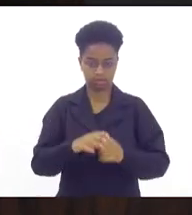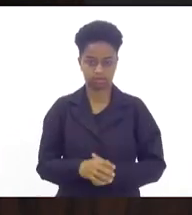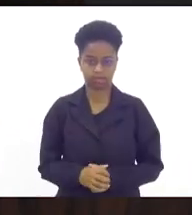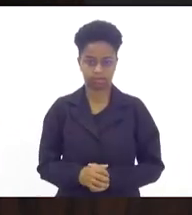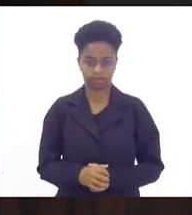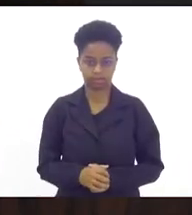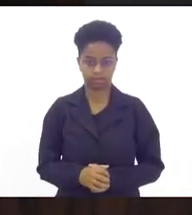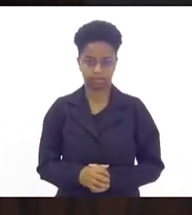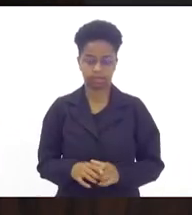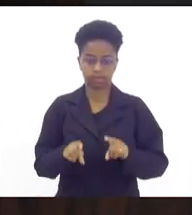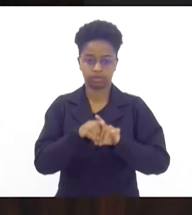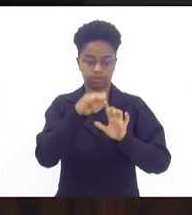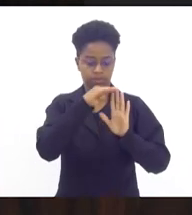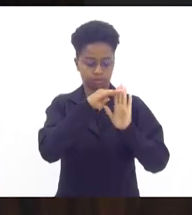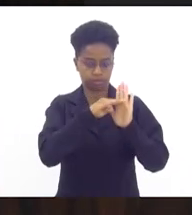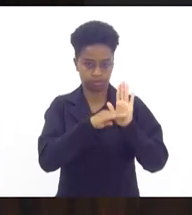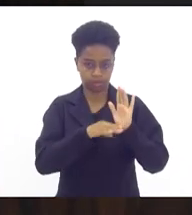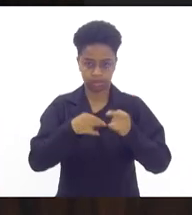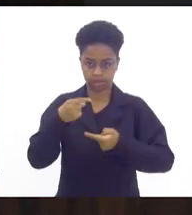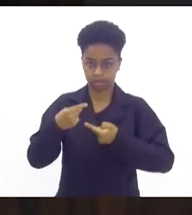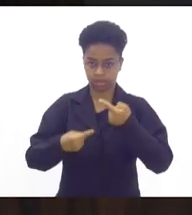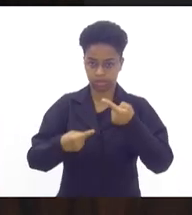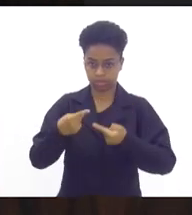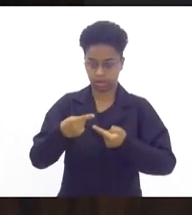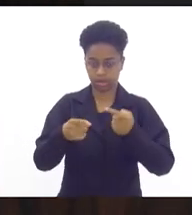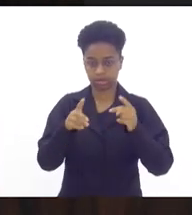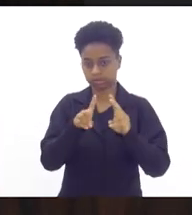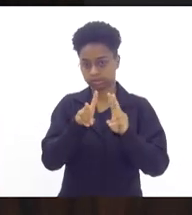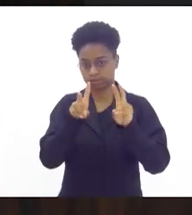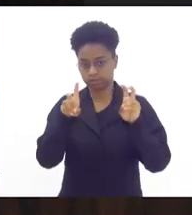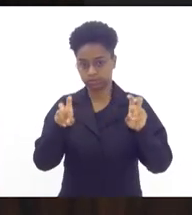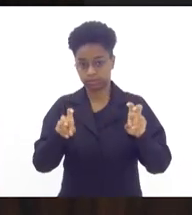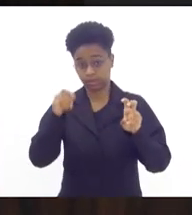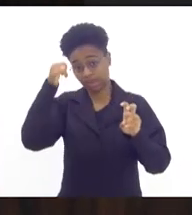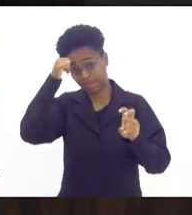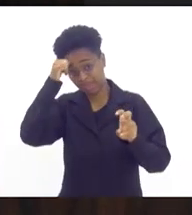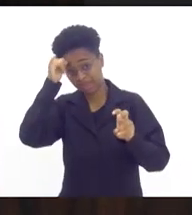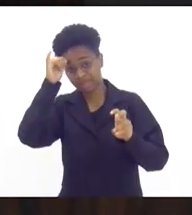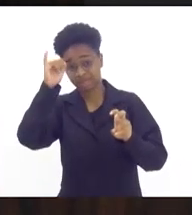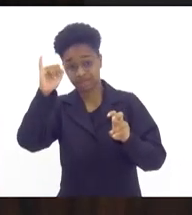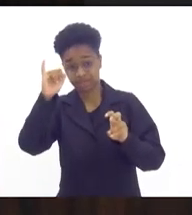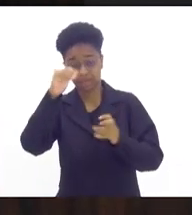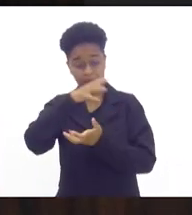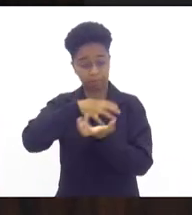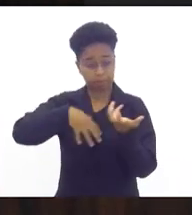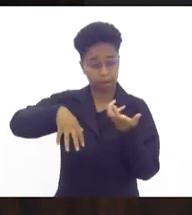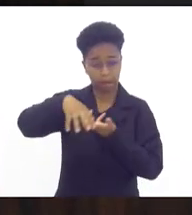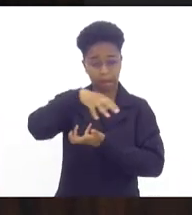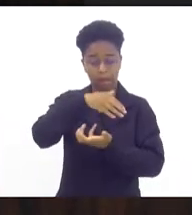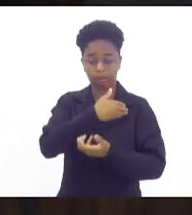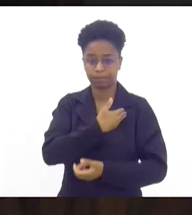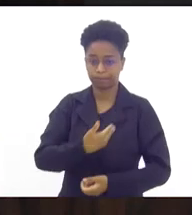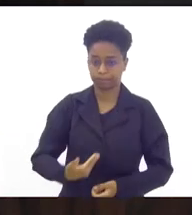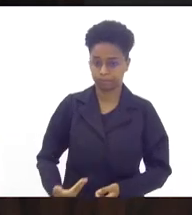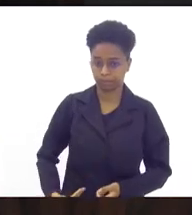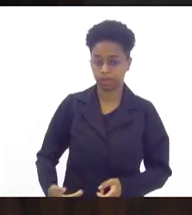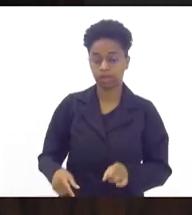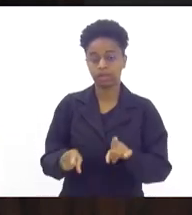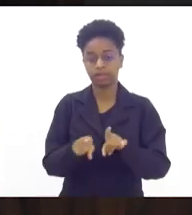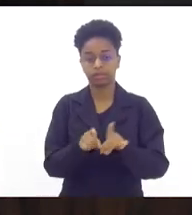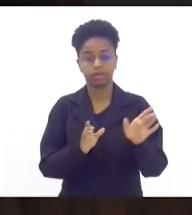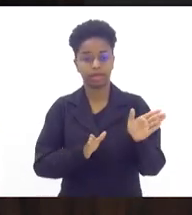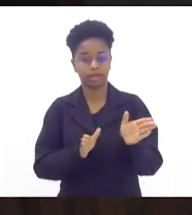e Ordem do dia debate sobre a prevenção da desordem pública e acessibilidade